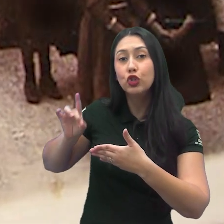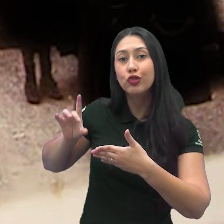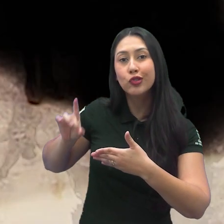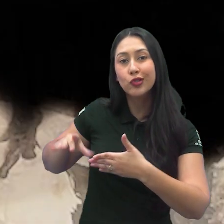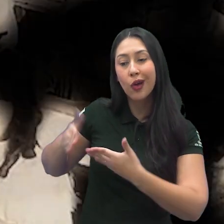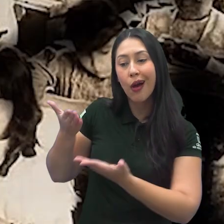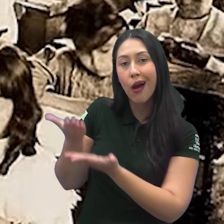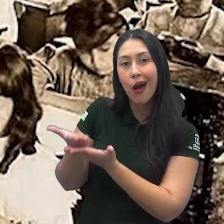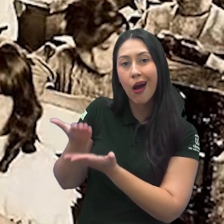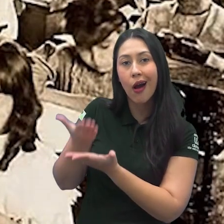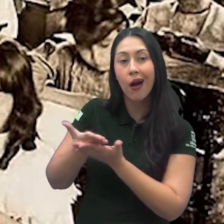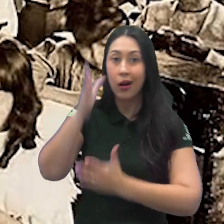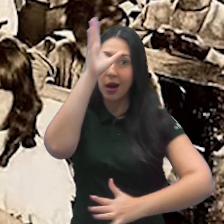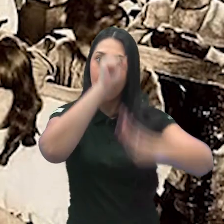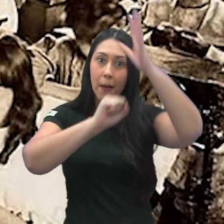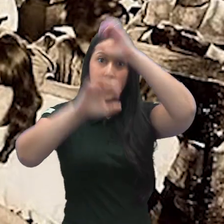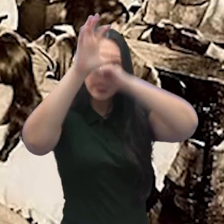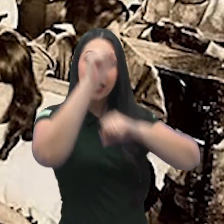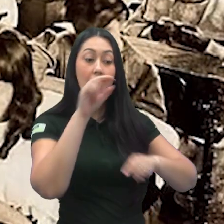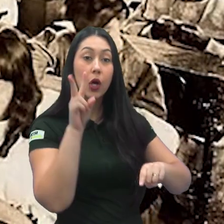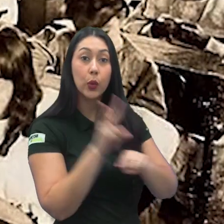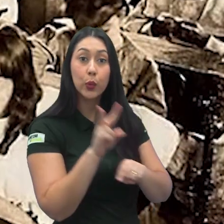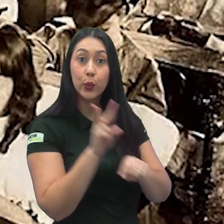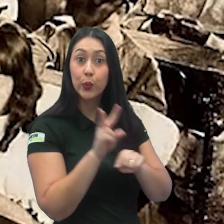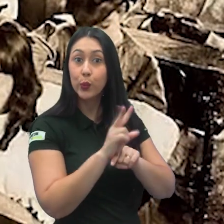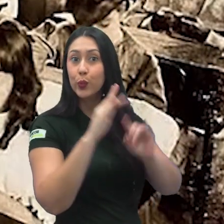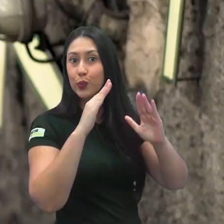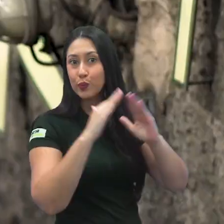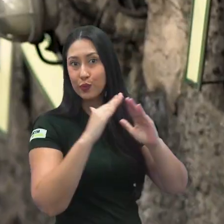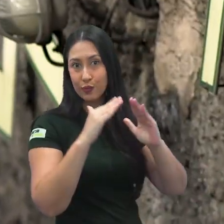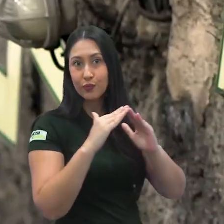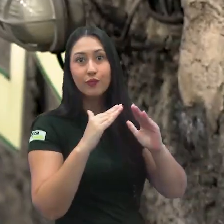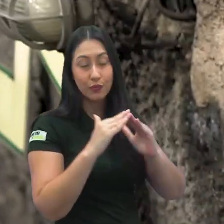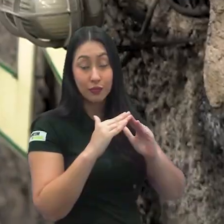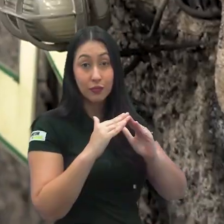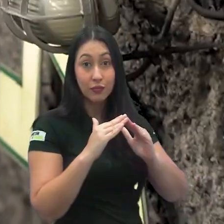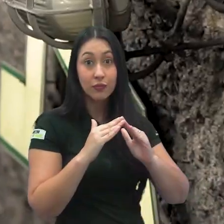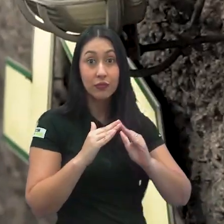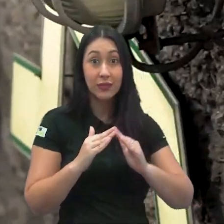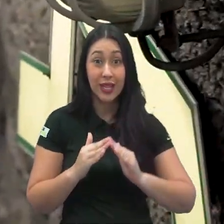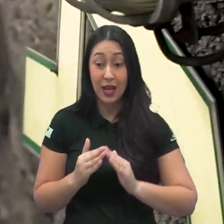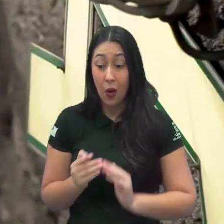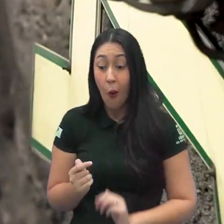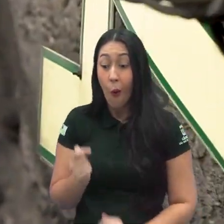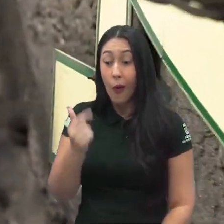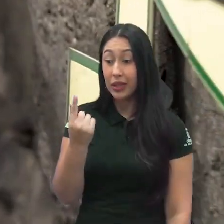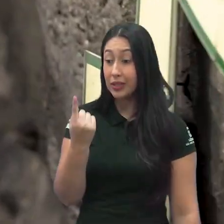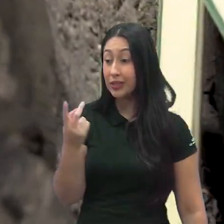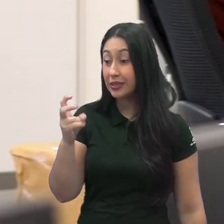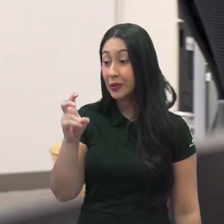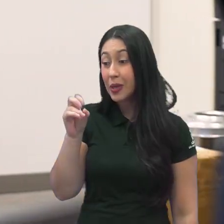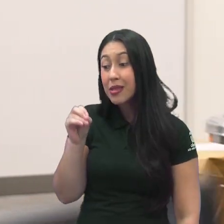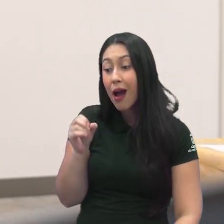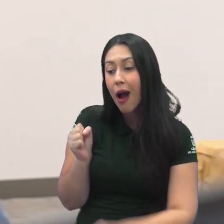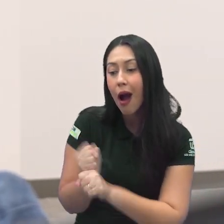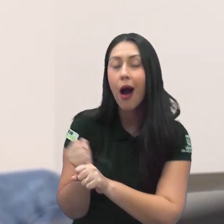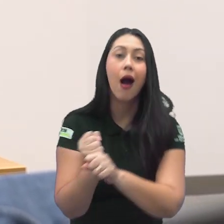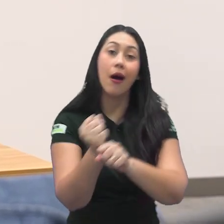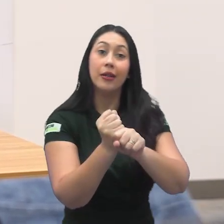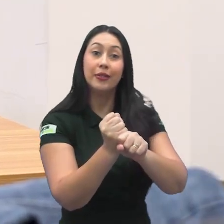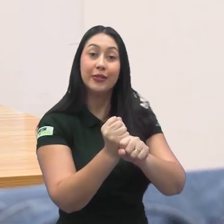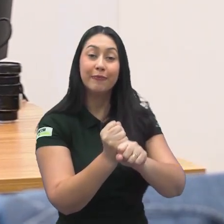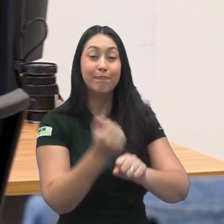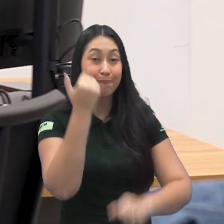educação básica com foco na formação doméstica. Depois de quase 150 anos, a